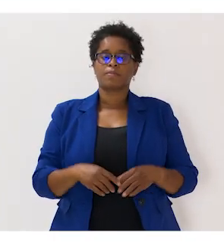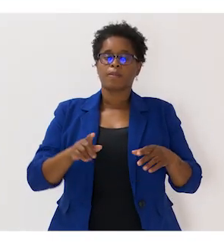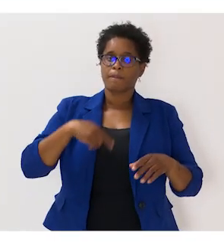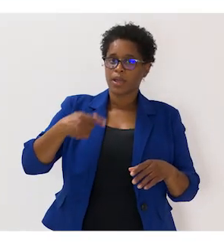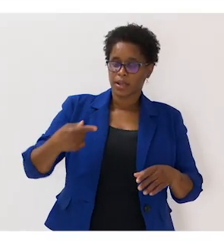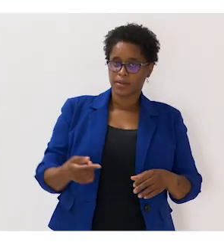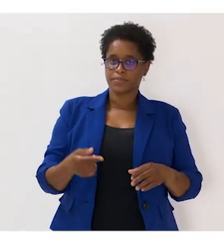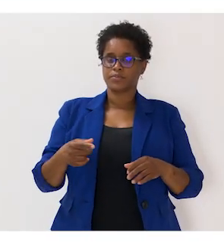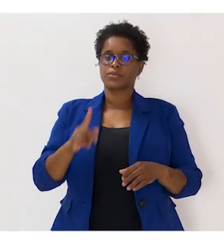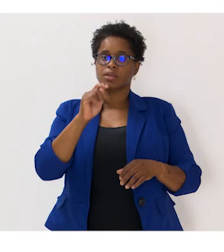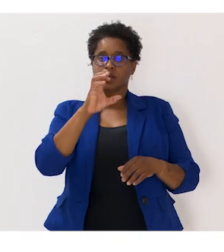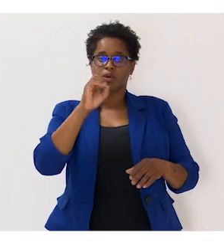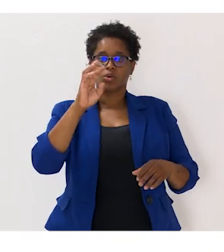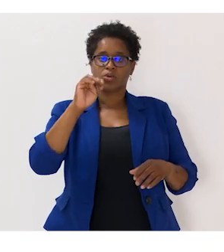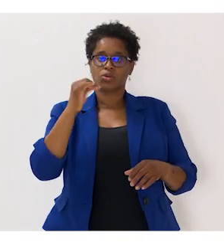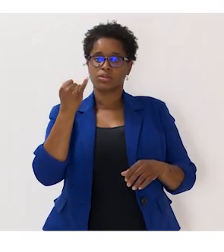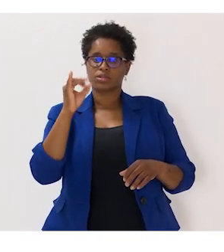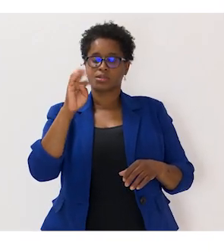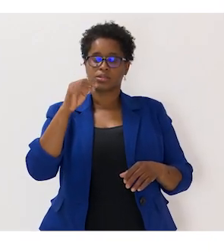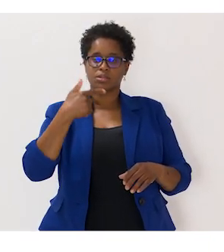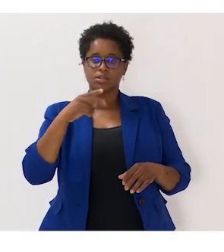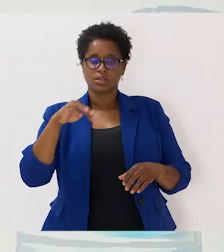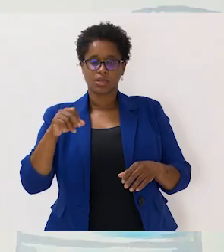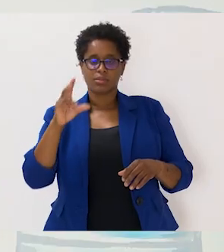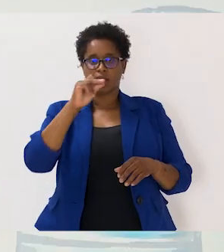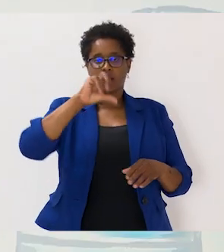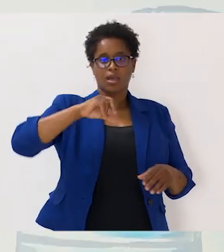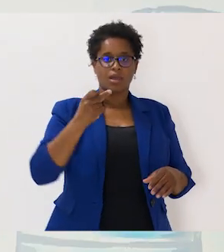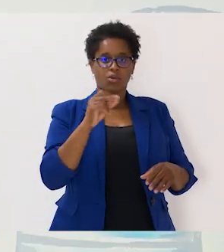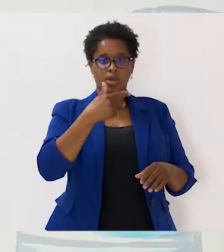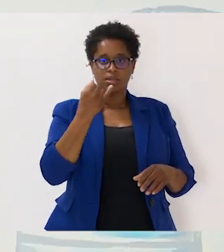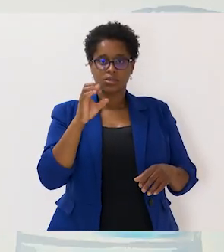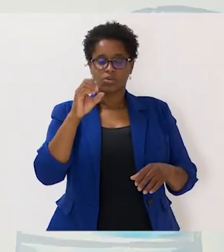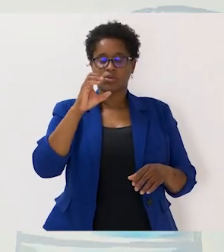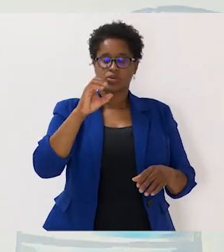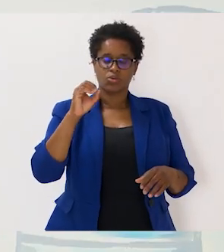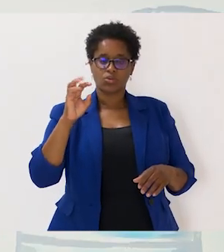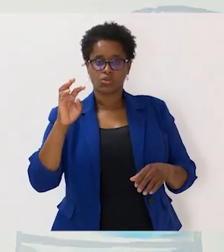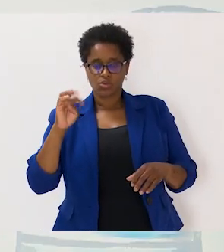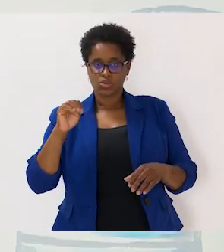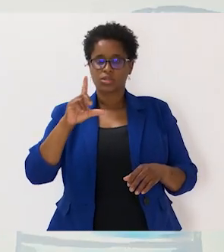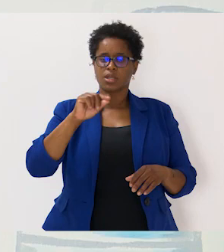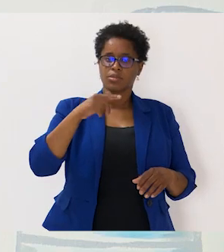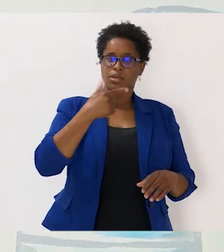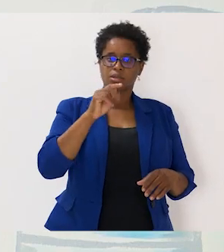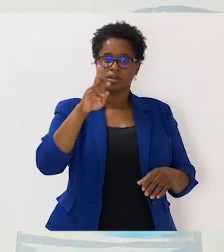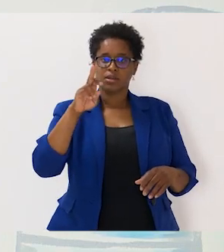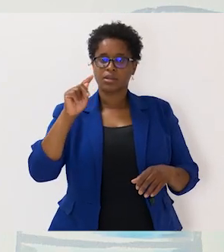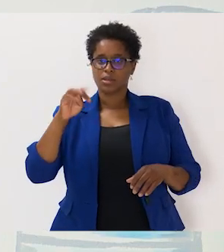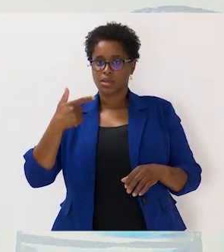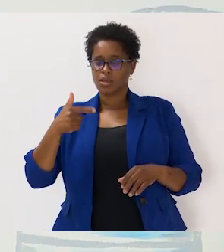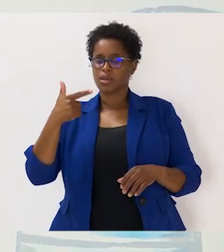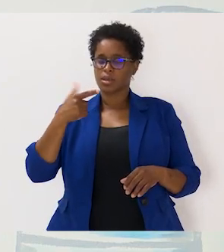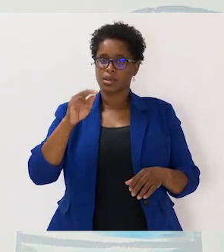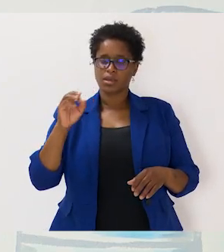Para além dos ecossistemas aquáticos e terrestres, há também outros tipos de ecossistemas, que